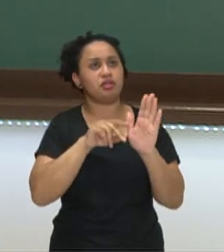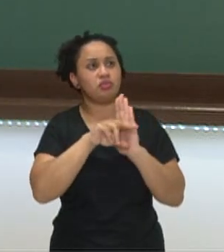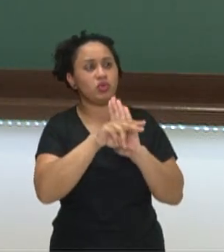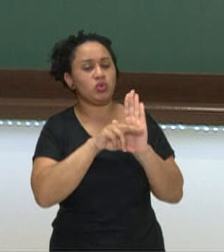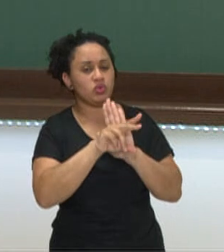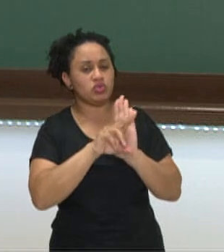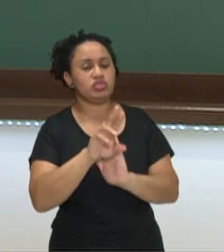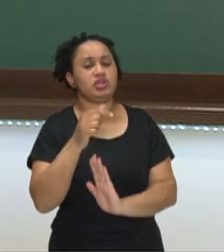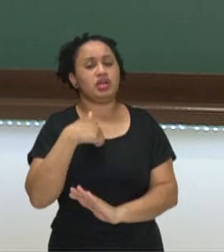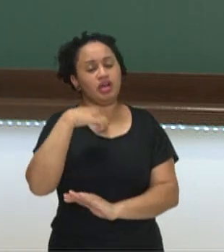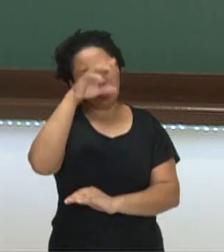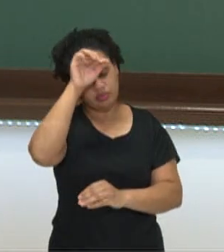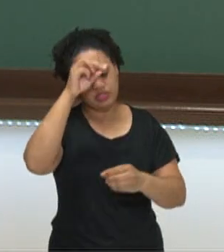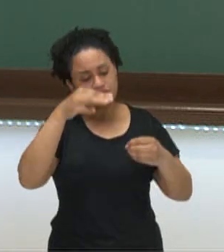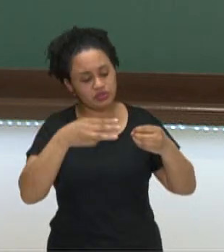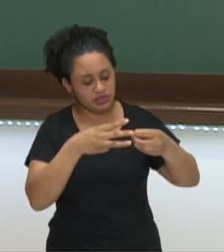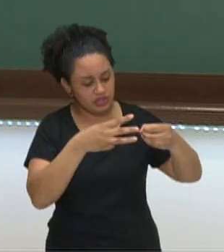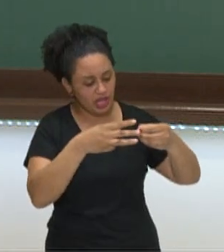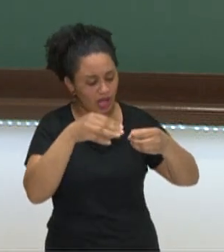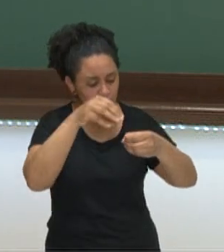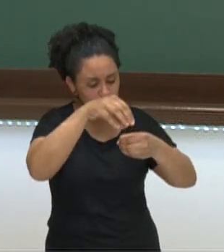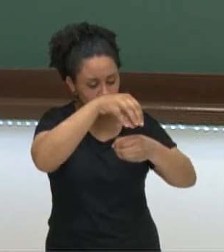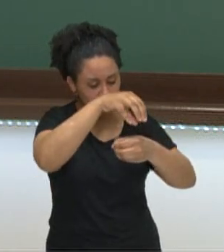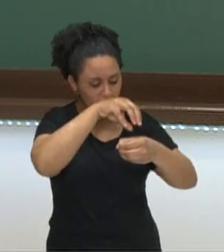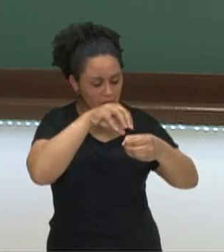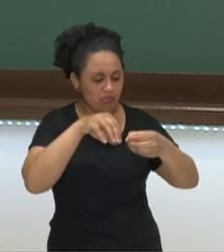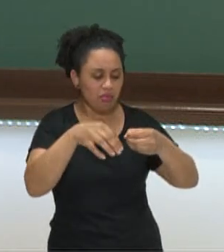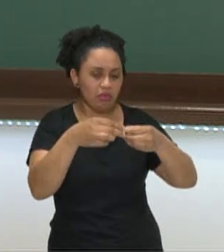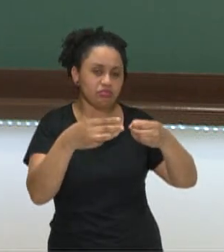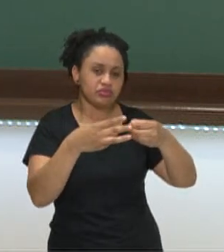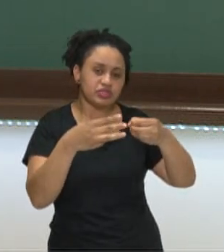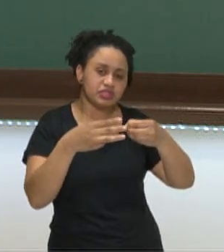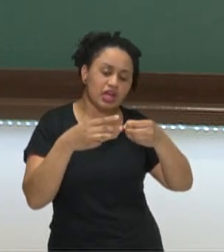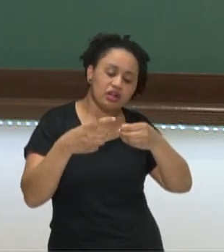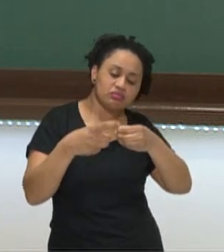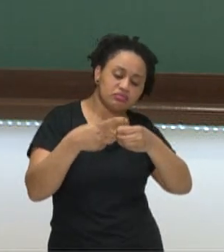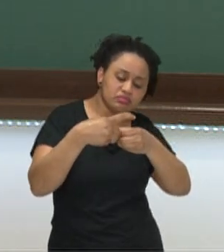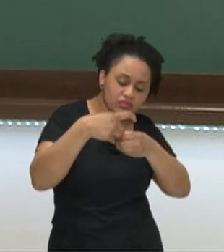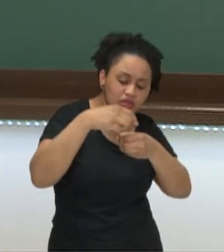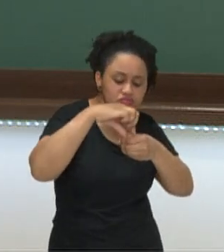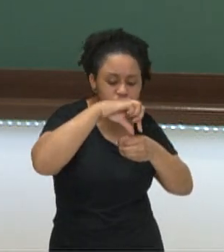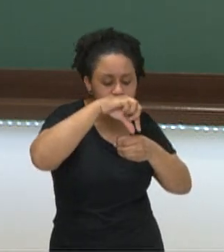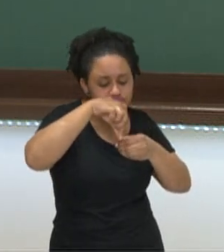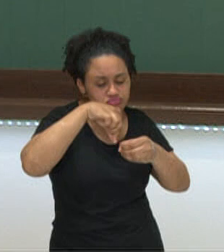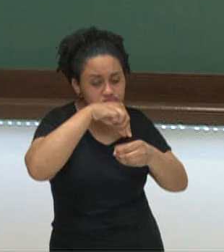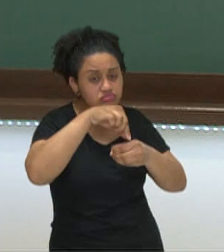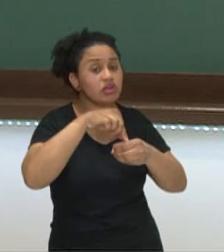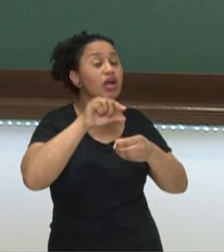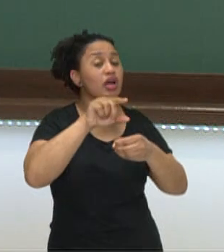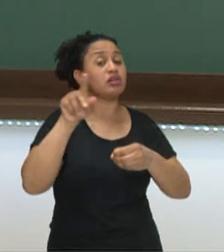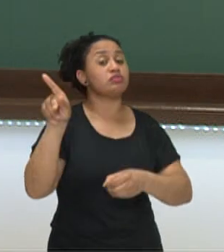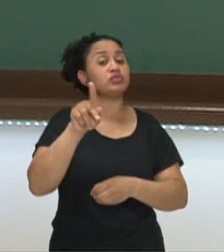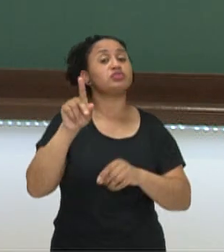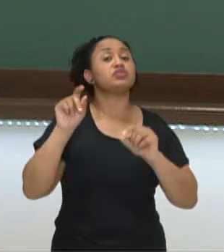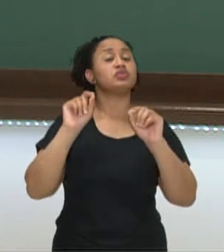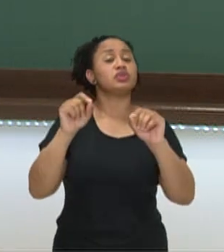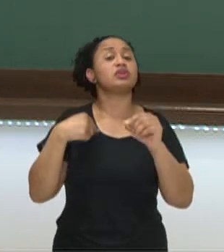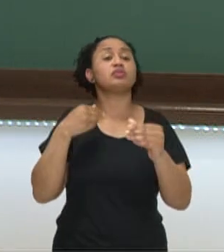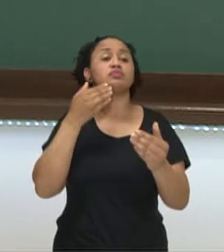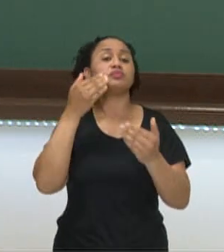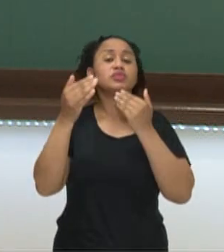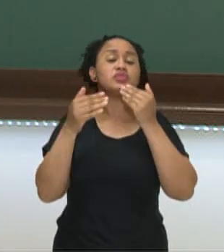está aprendendo células, as partes das células, mitocôndrias, complexo de Golgi, e daí a professora, então, pediu que